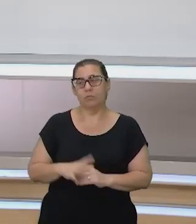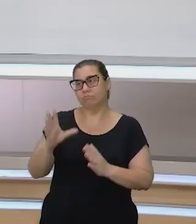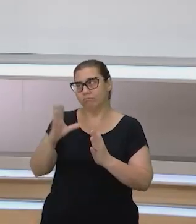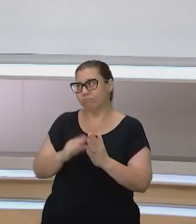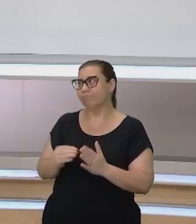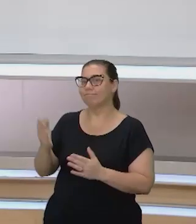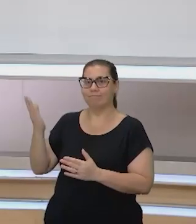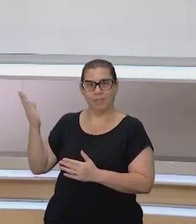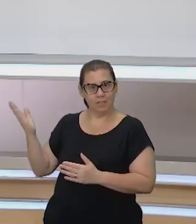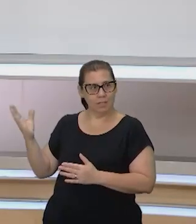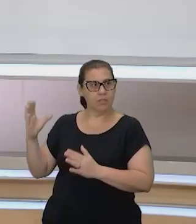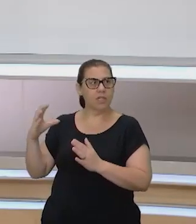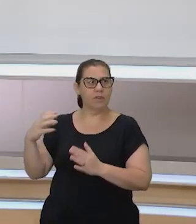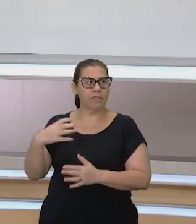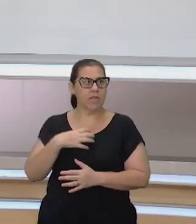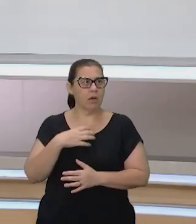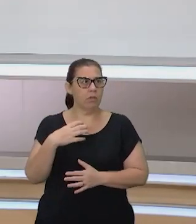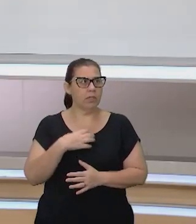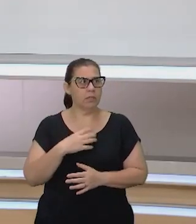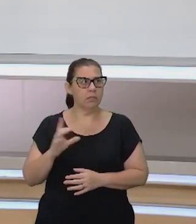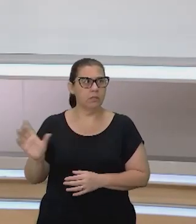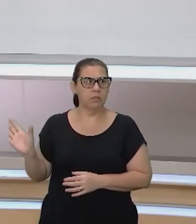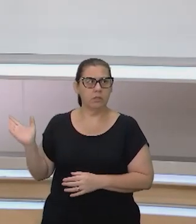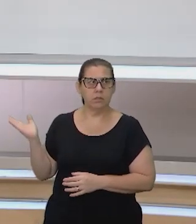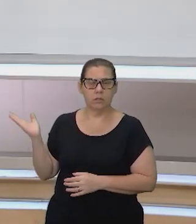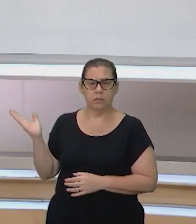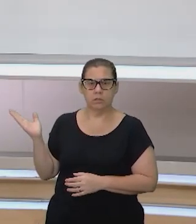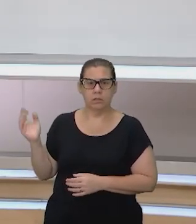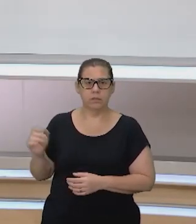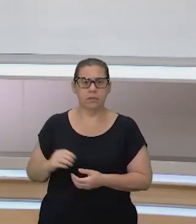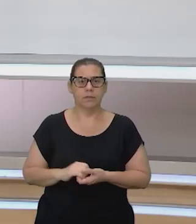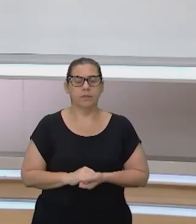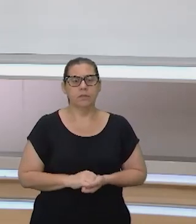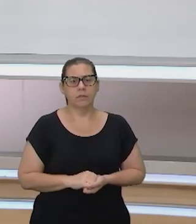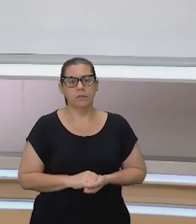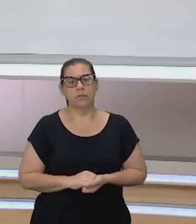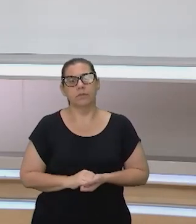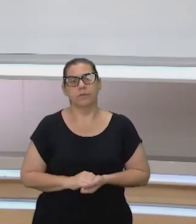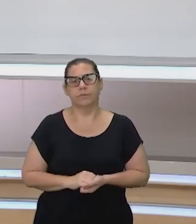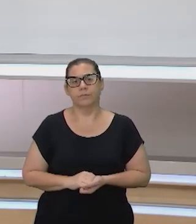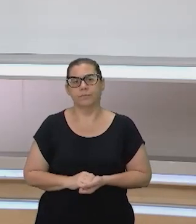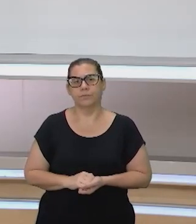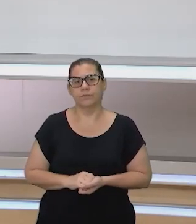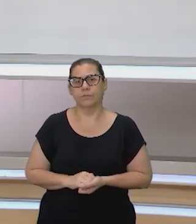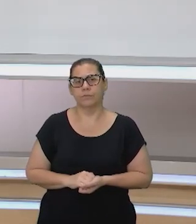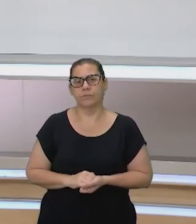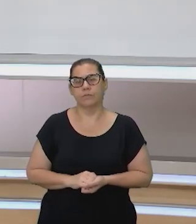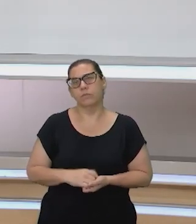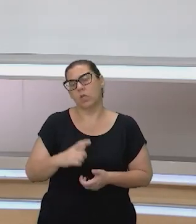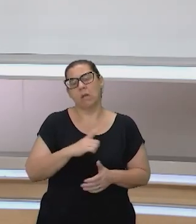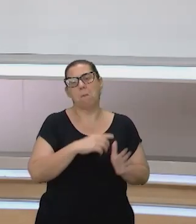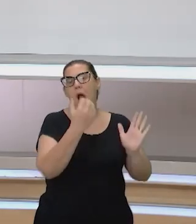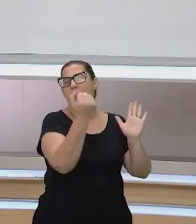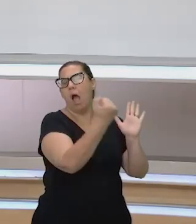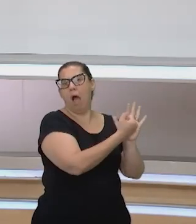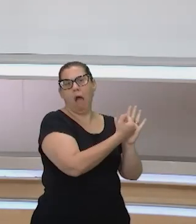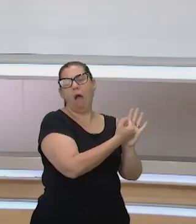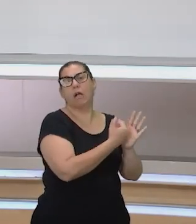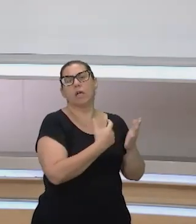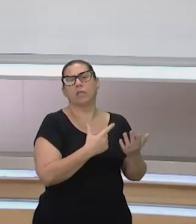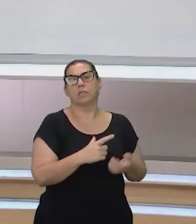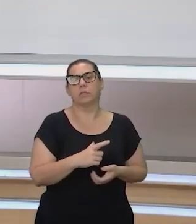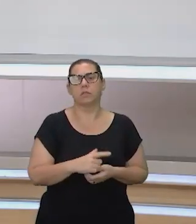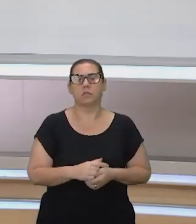pega de empréstimo, né, essa questão das artes gráficas, ó, pode ver, né, com símbolos, né,